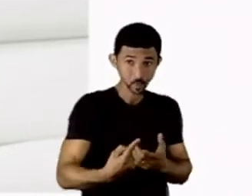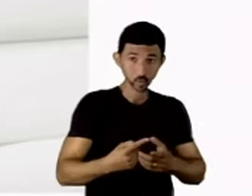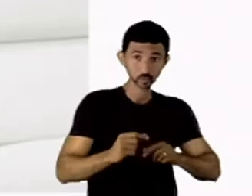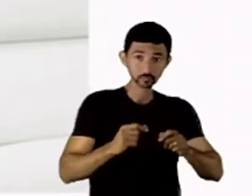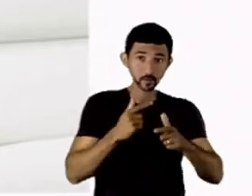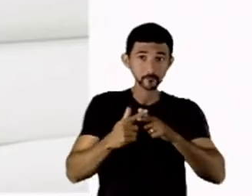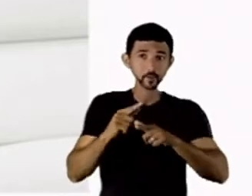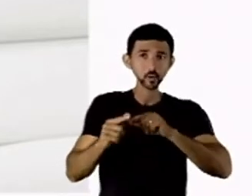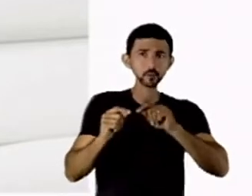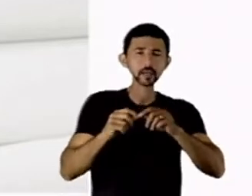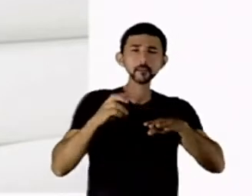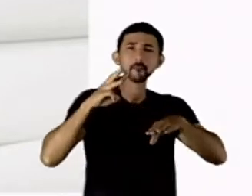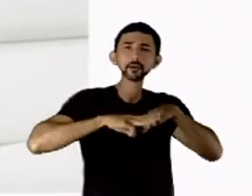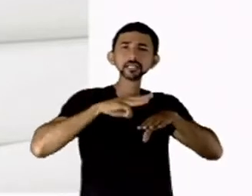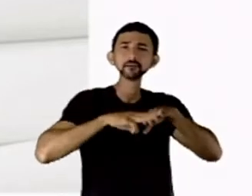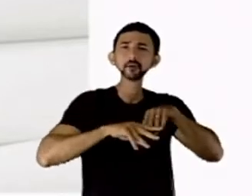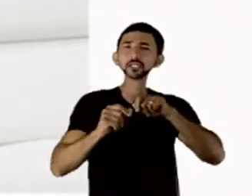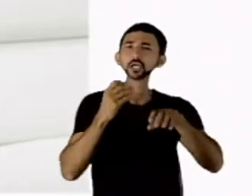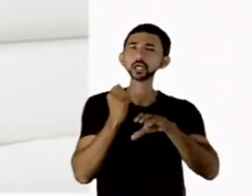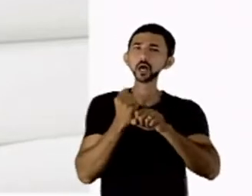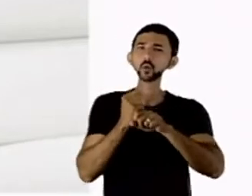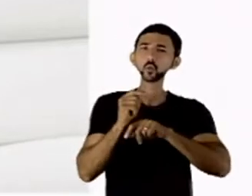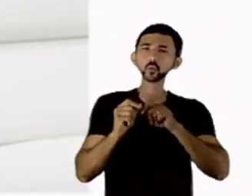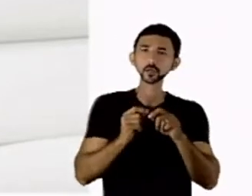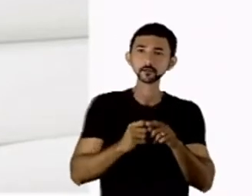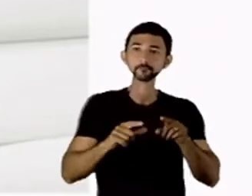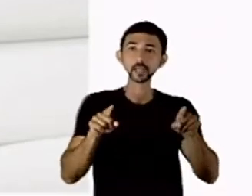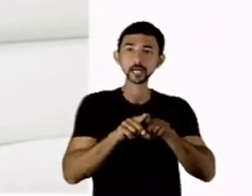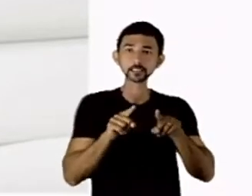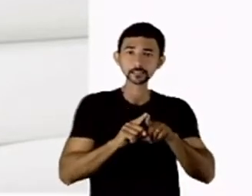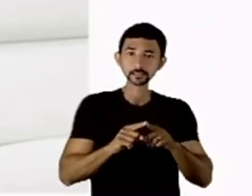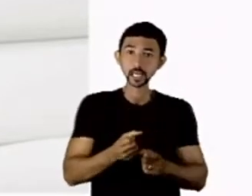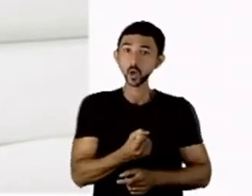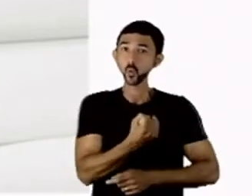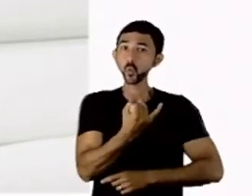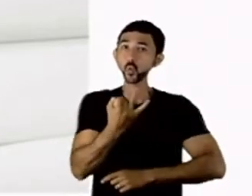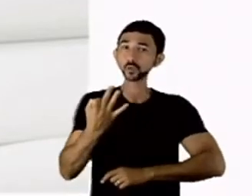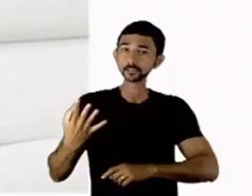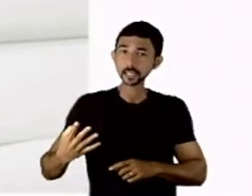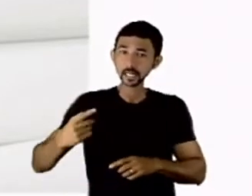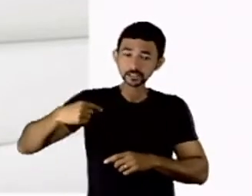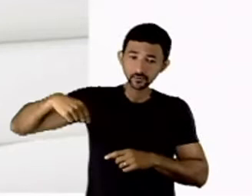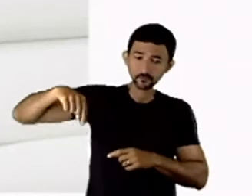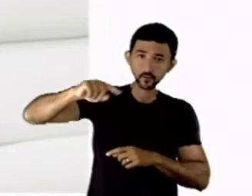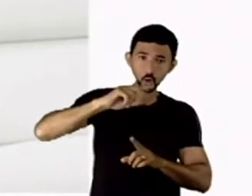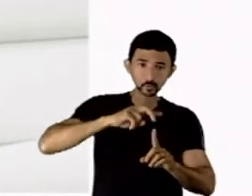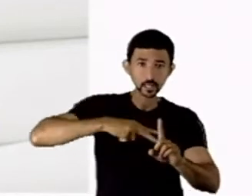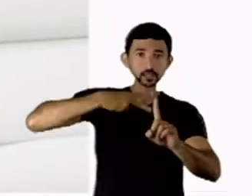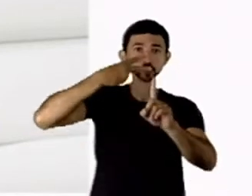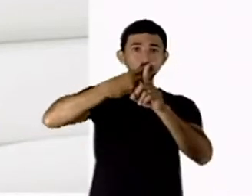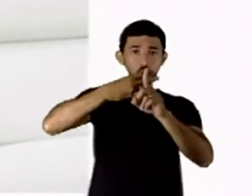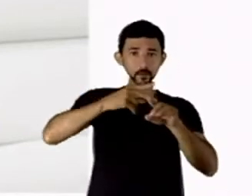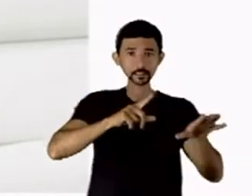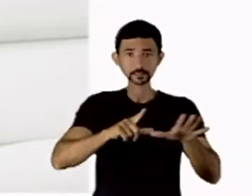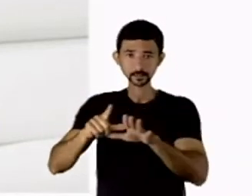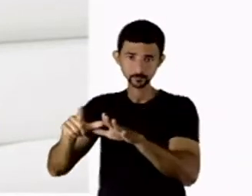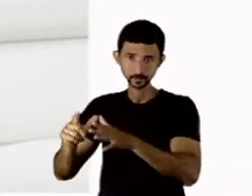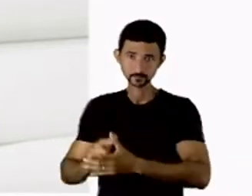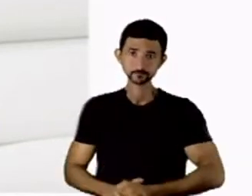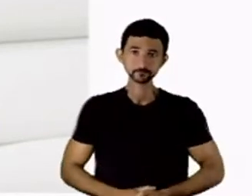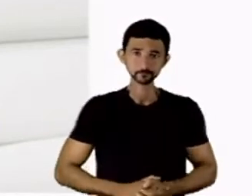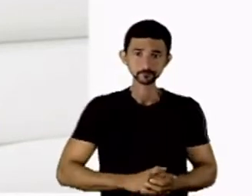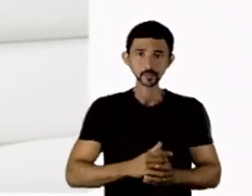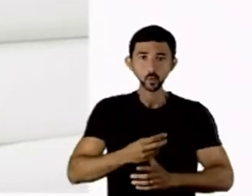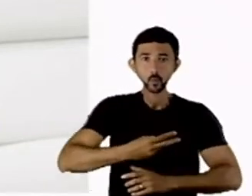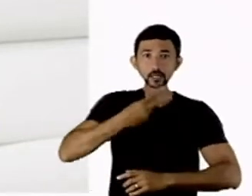o problema matemático? Diz que de modo que o número de voltas deve dobrar a cada semana. Logo,